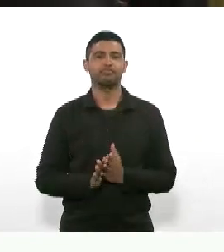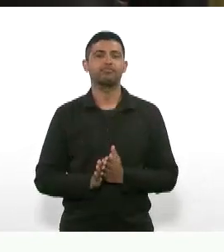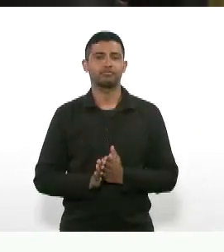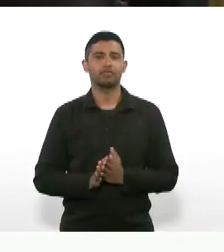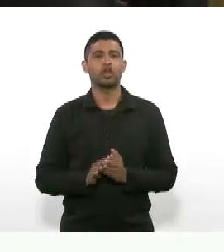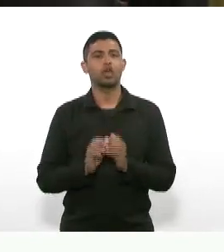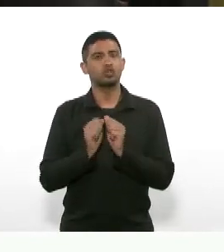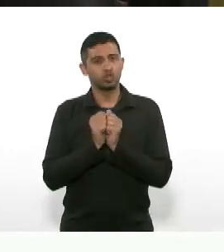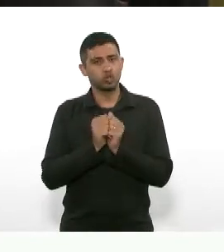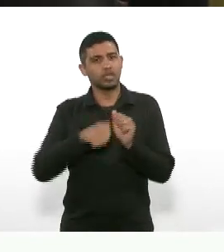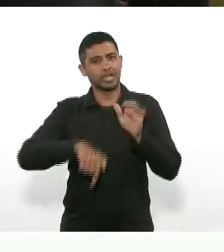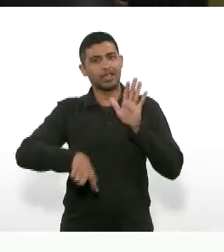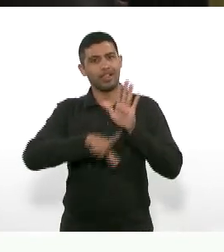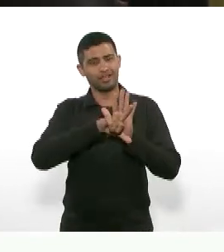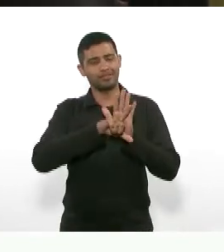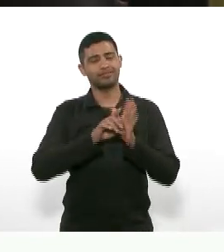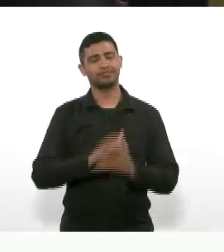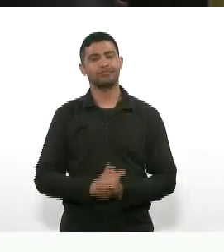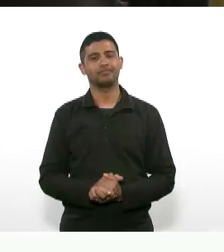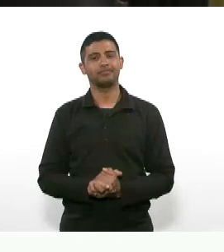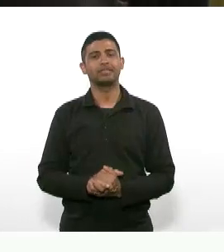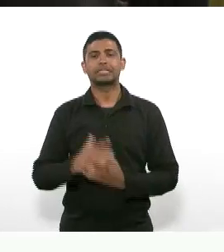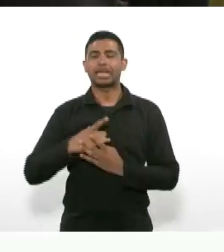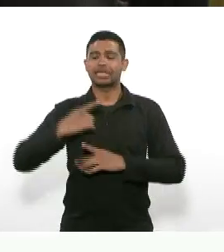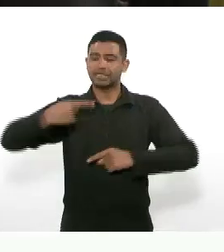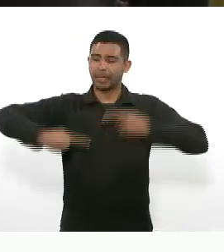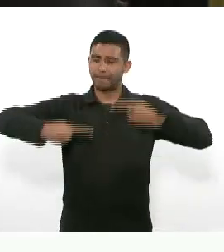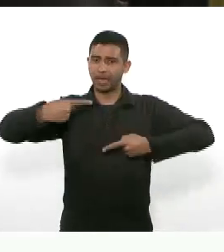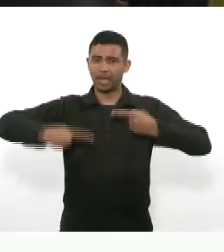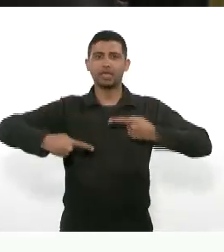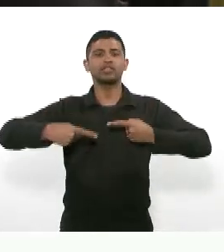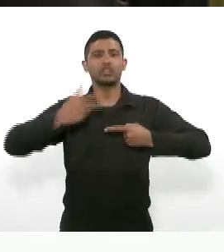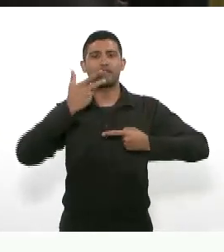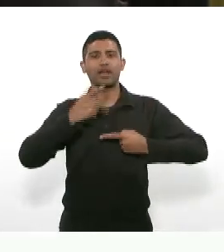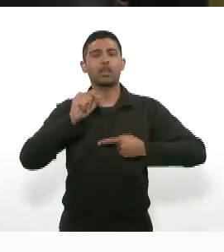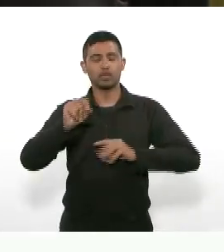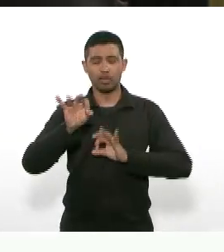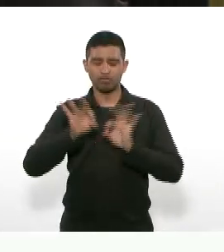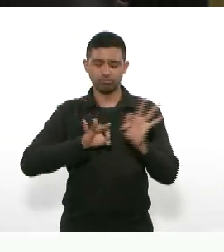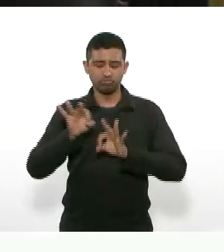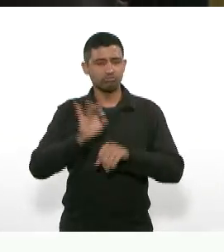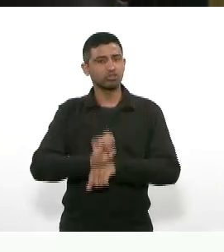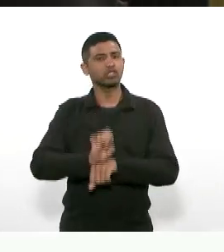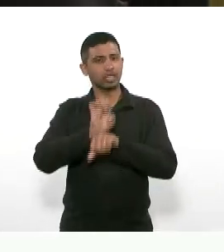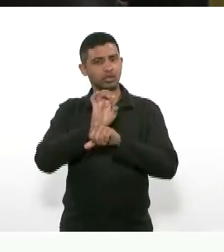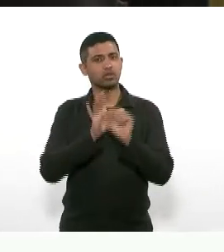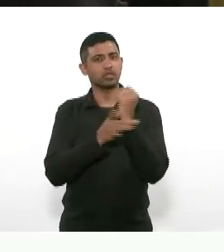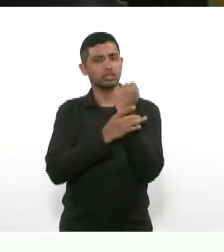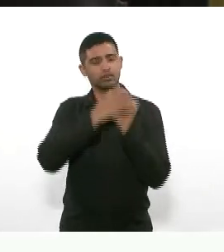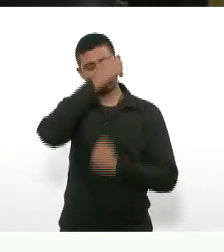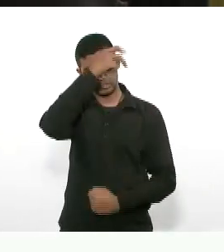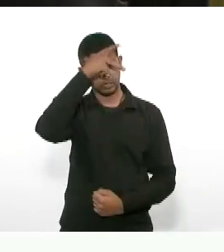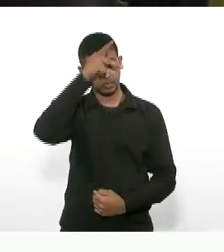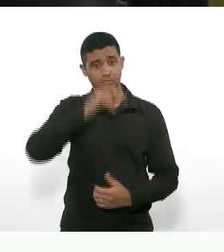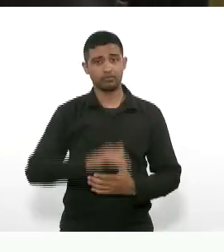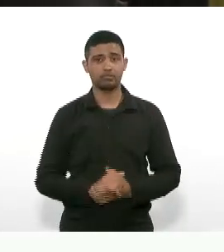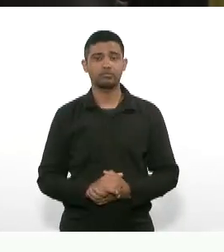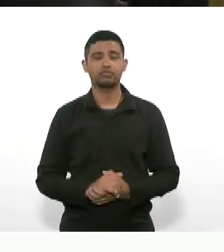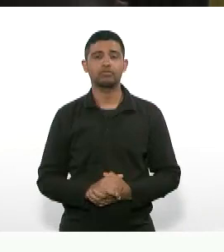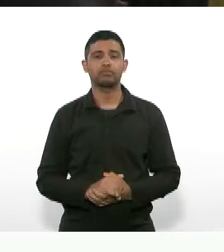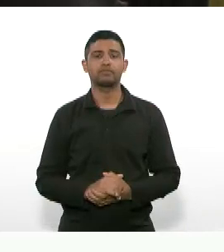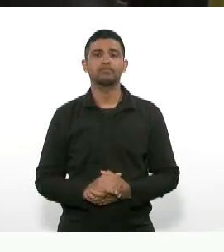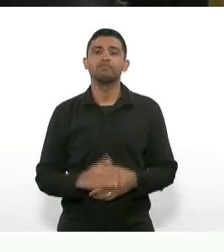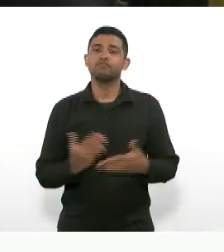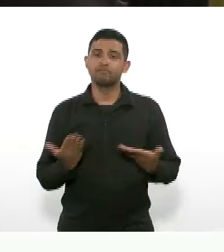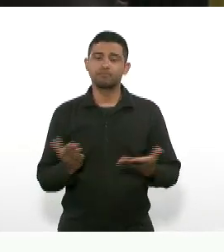Poder Legislativo desse debate, que é o debate sobre o Plano Estadual de Segurança Pública. E, nesse